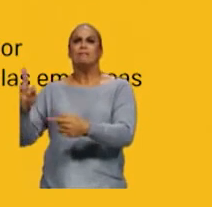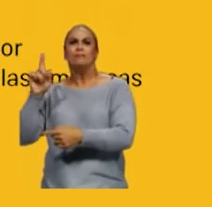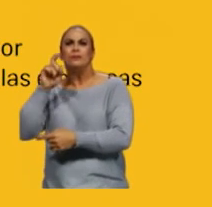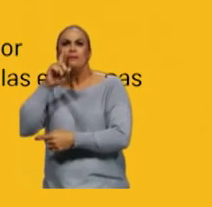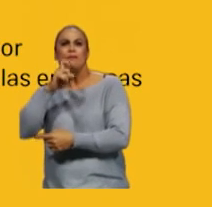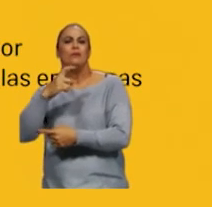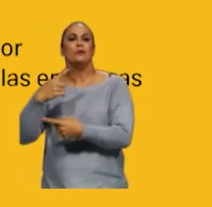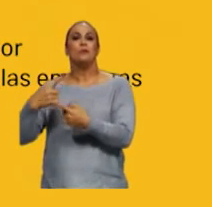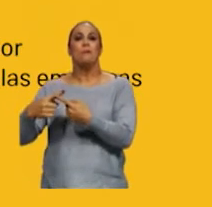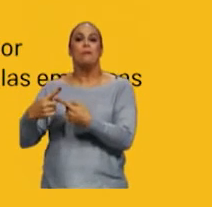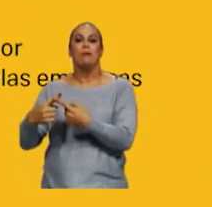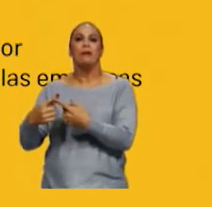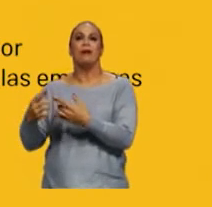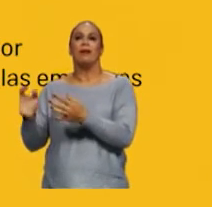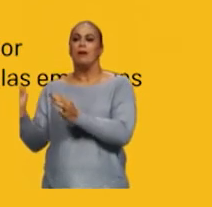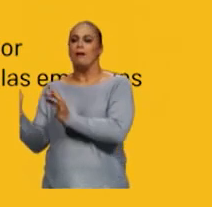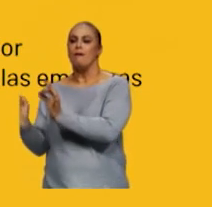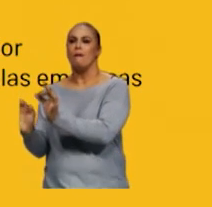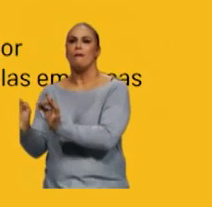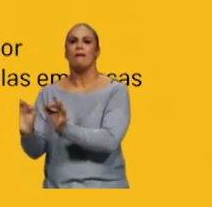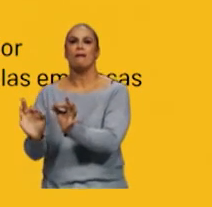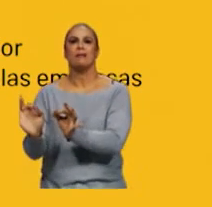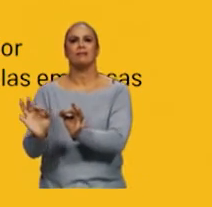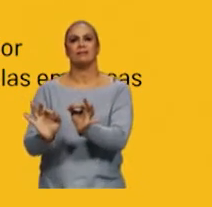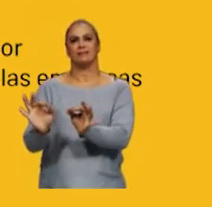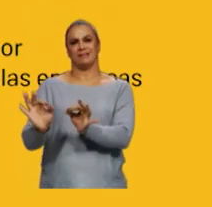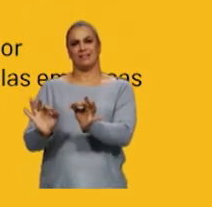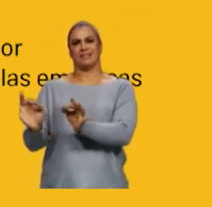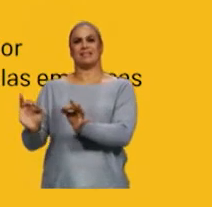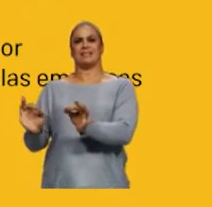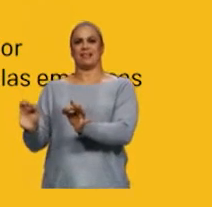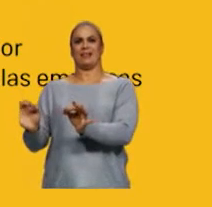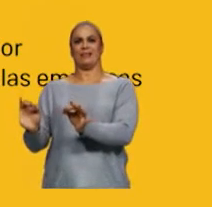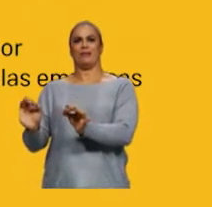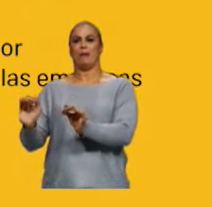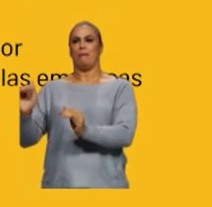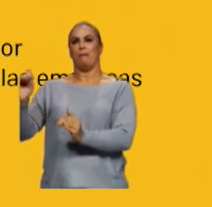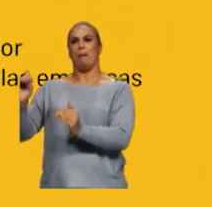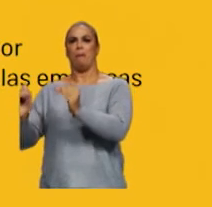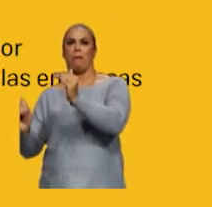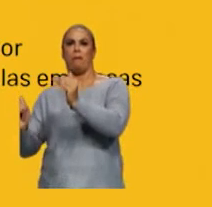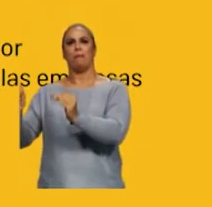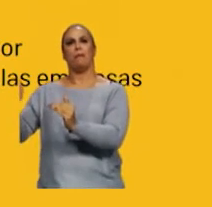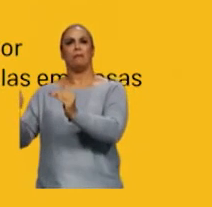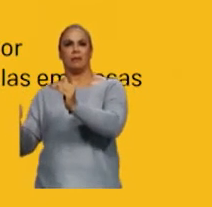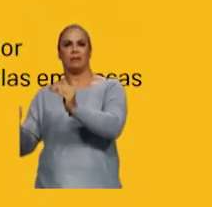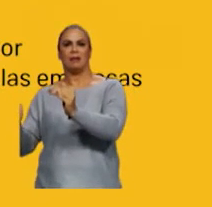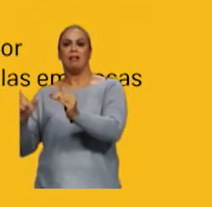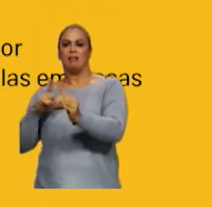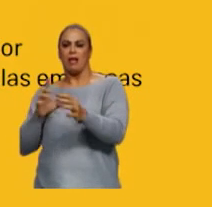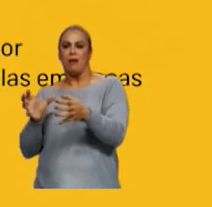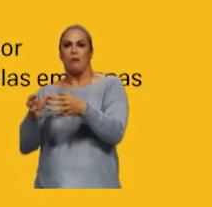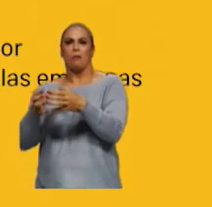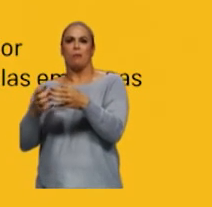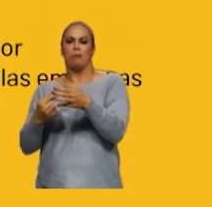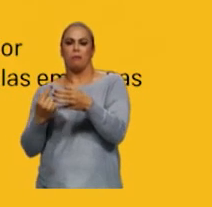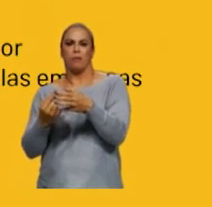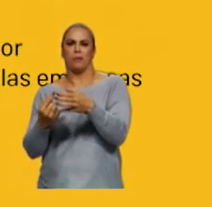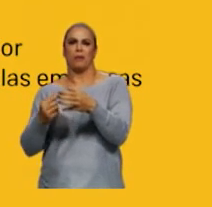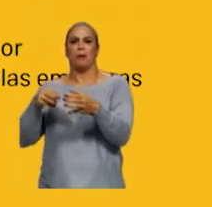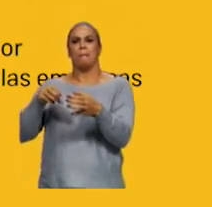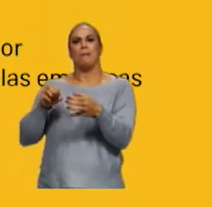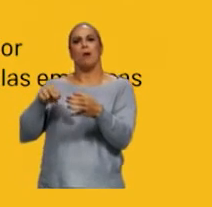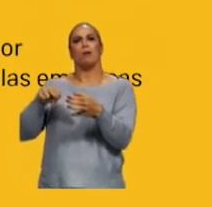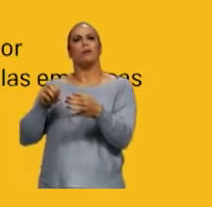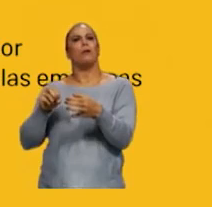a organização dessas empresas nesses grupos que a gente disse dos monopólios, oligopólios, os